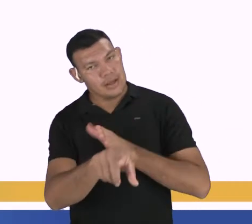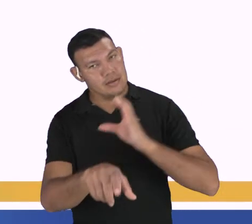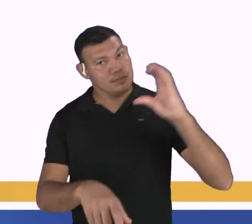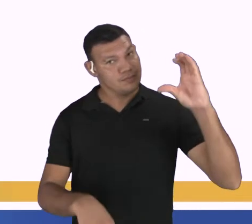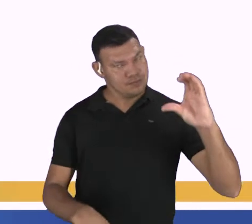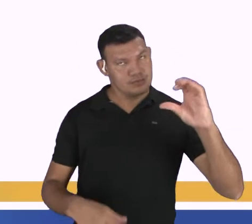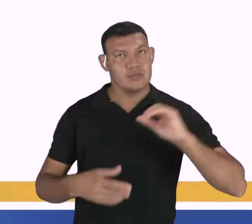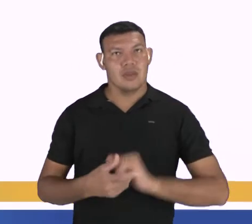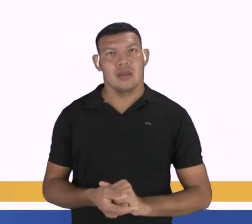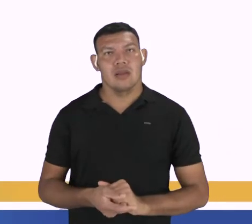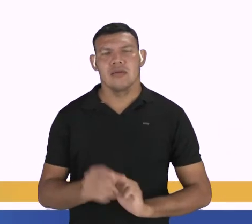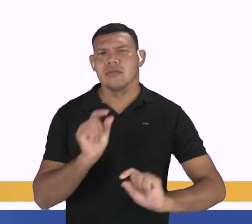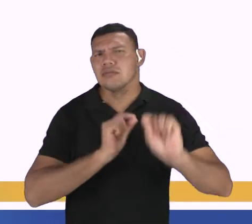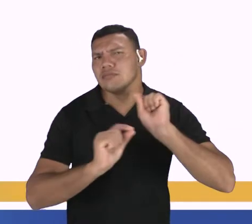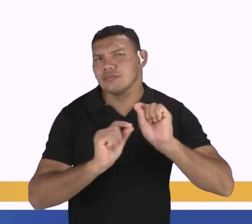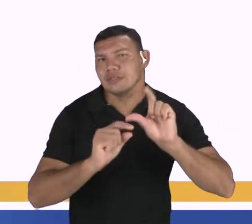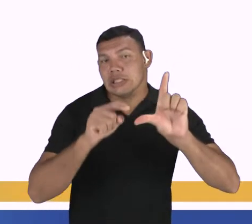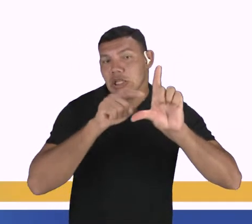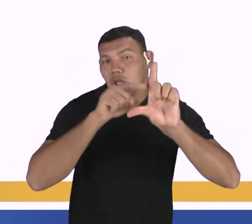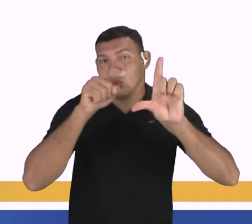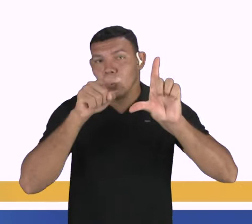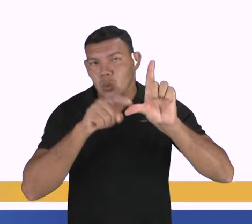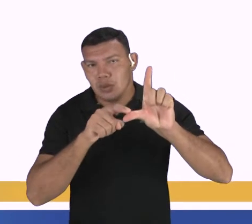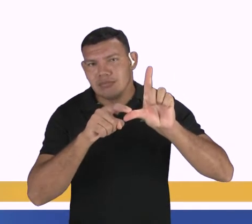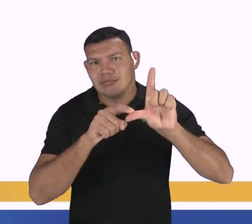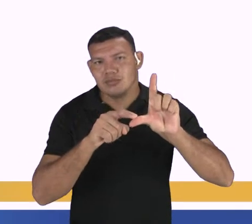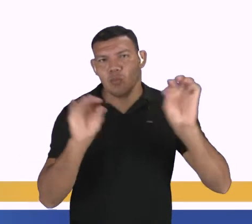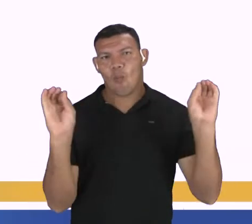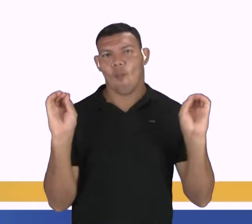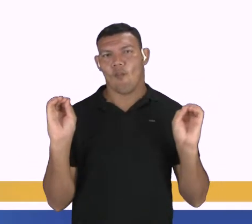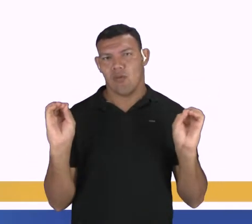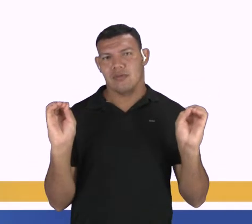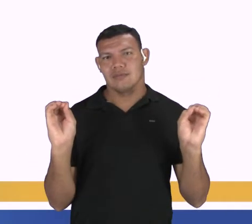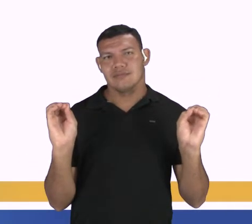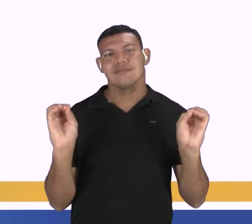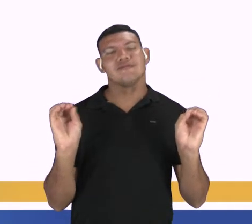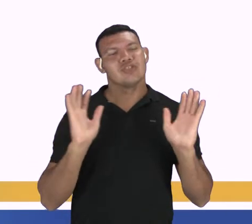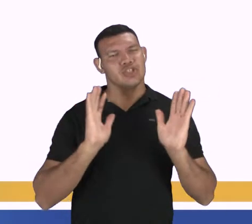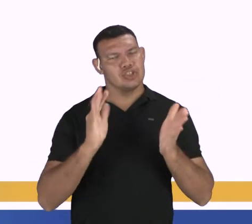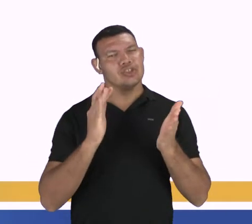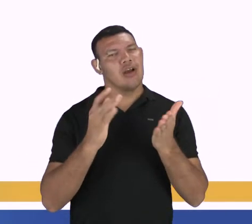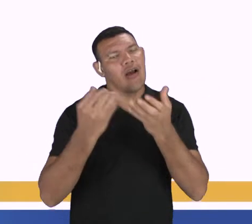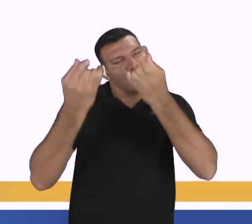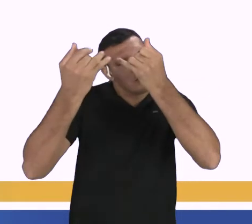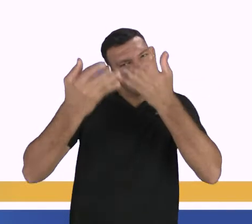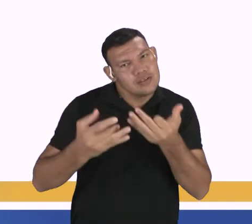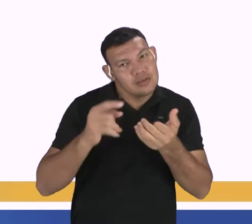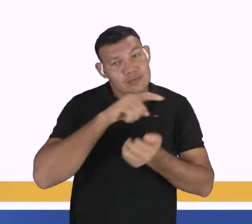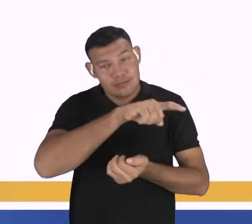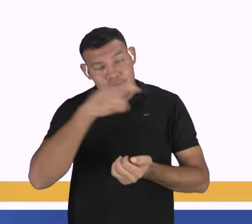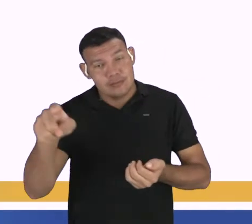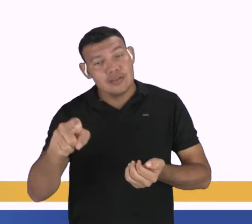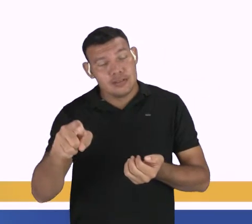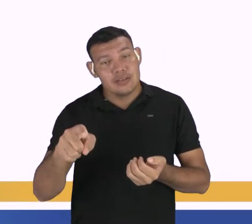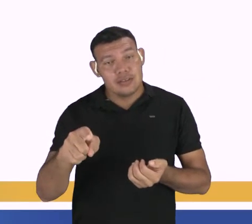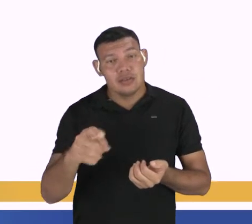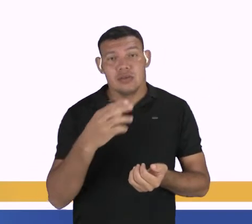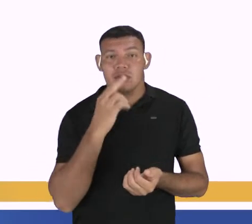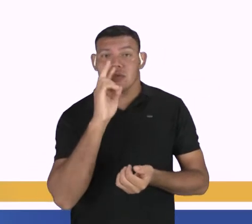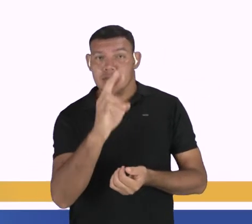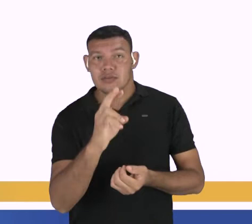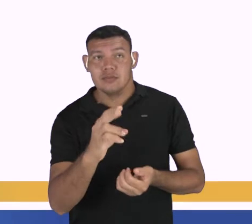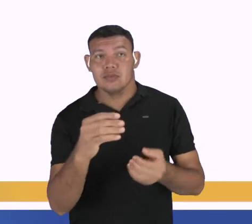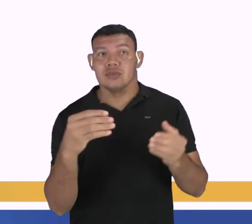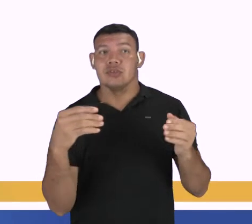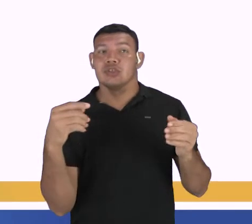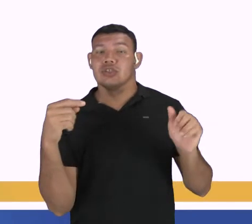pergunta C. Olha o que ela pede aí. Qual é o ângulo nulo? Bom, eu já adiantei para você qual é a resposta quando eu respondi o item A, né? O ângulo nulo